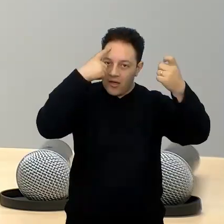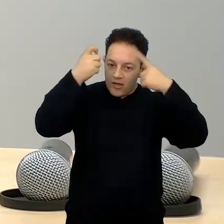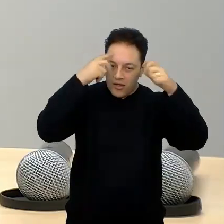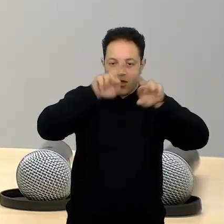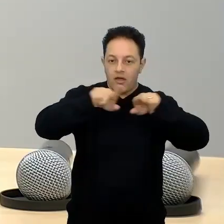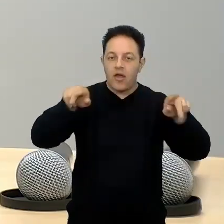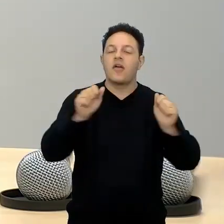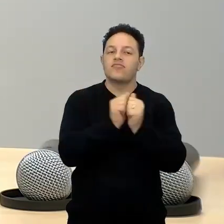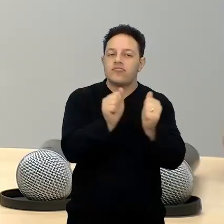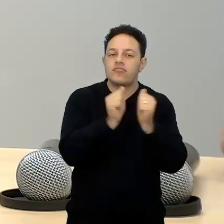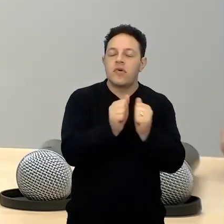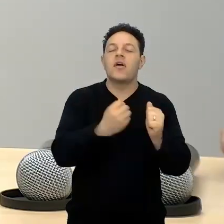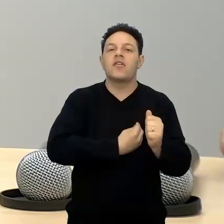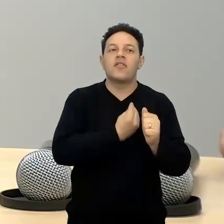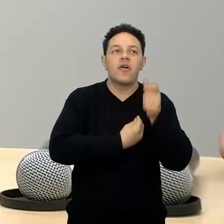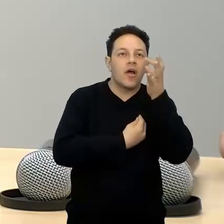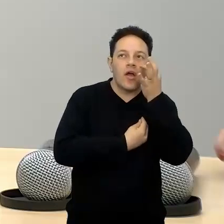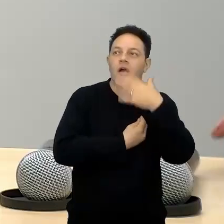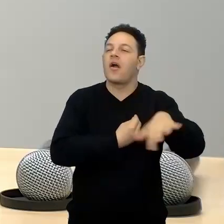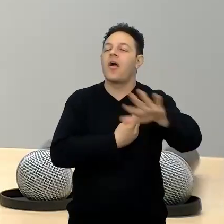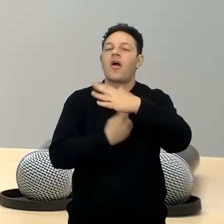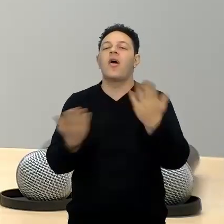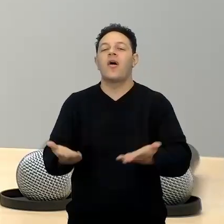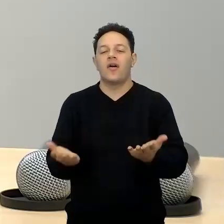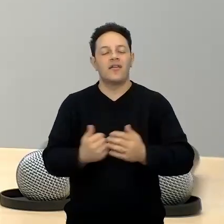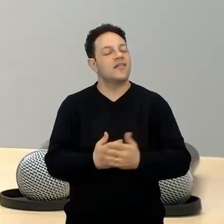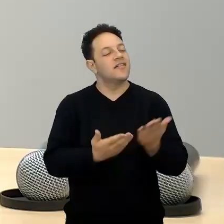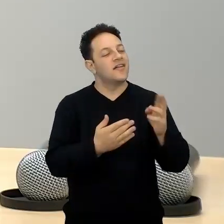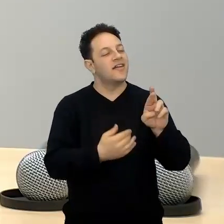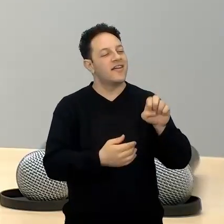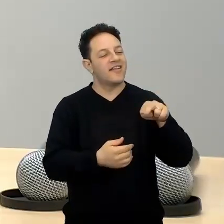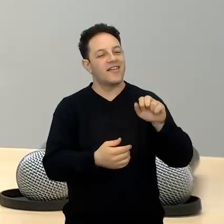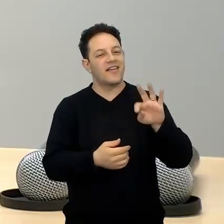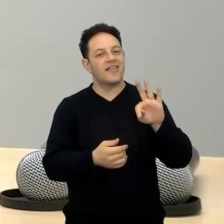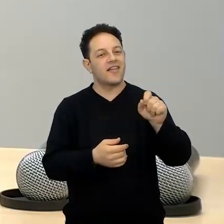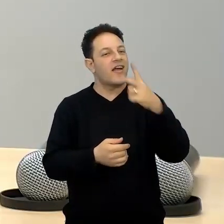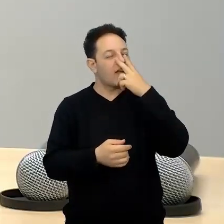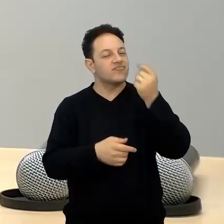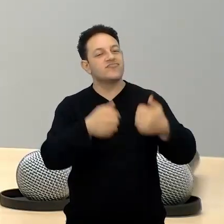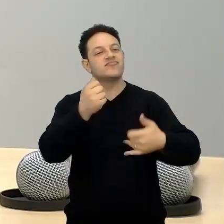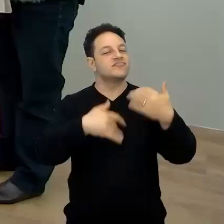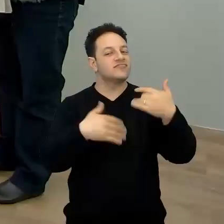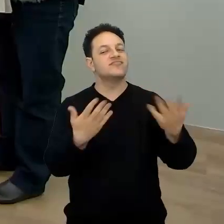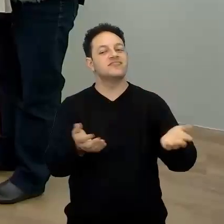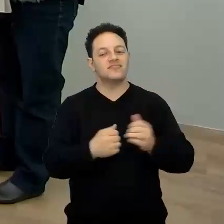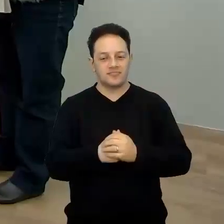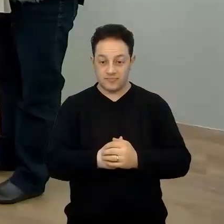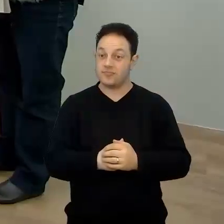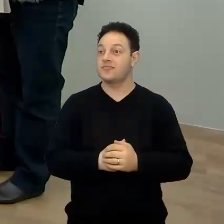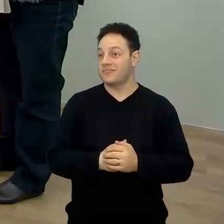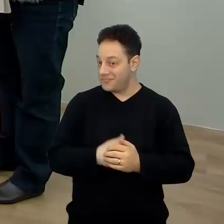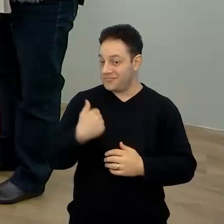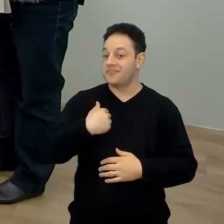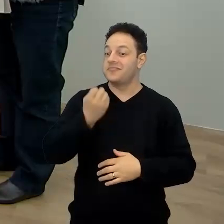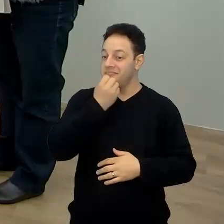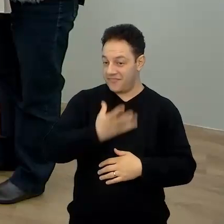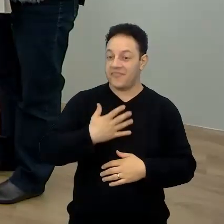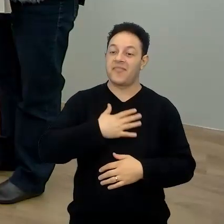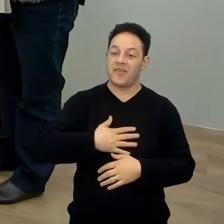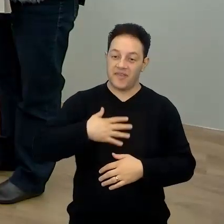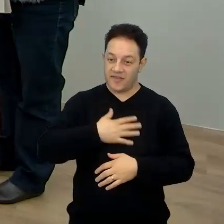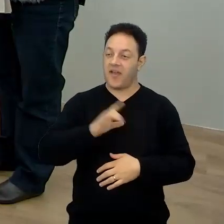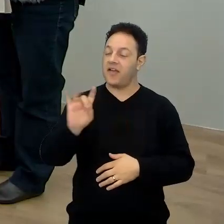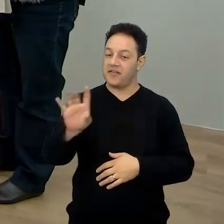na atualidade. E aí, Renata, o que você tem para dizer pra gente sobre o STEAM? Olha, Ale, eu gostei muito dos